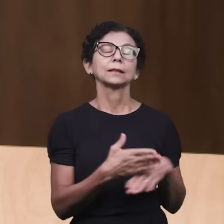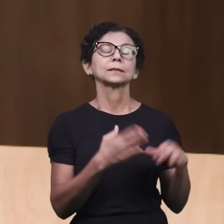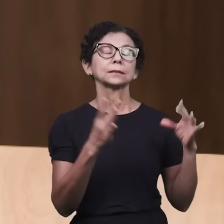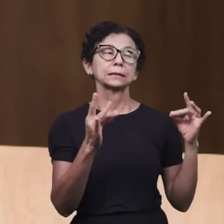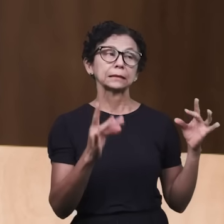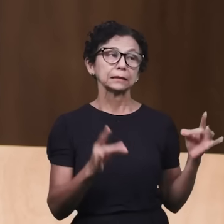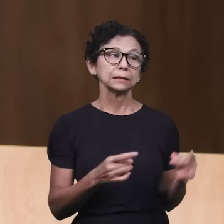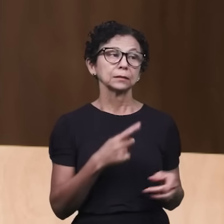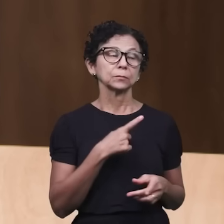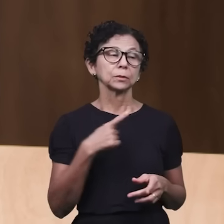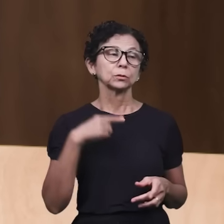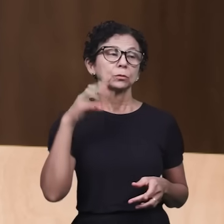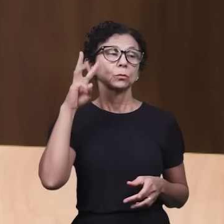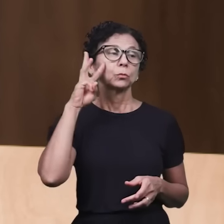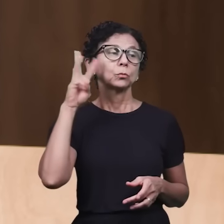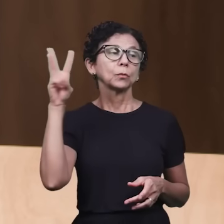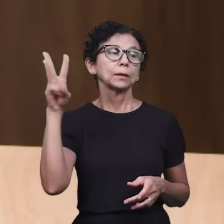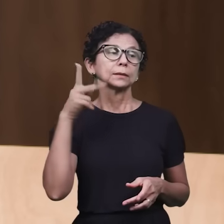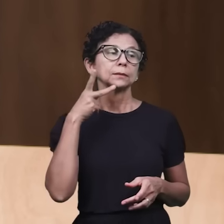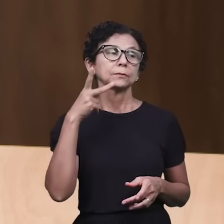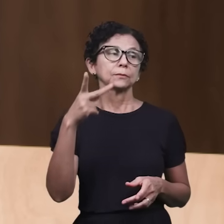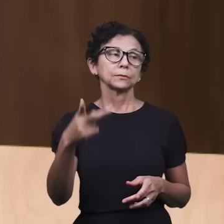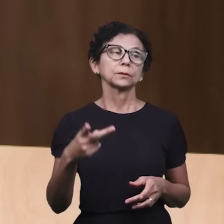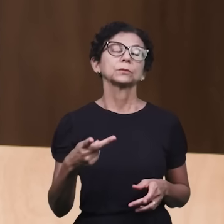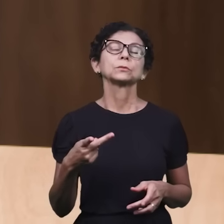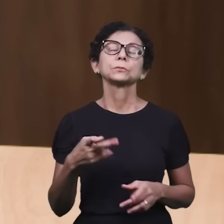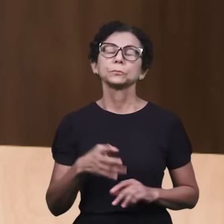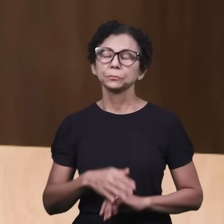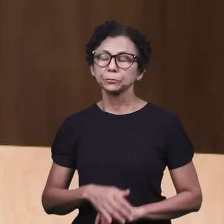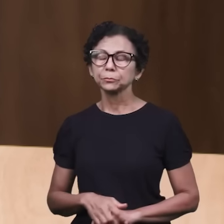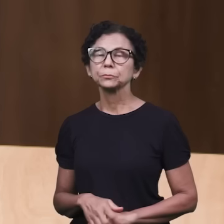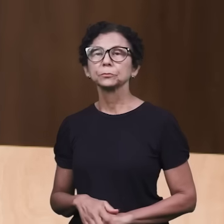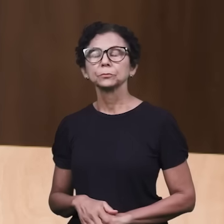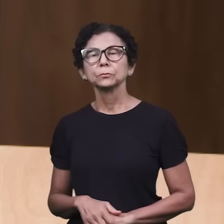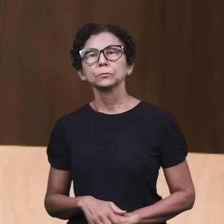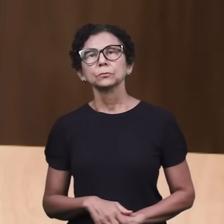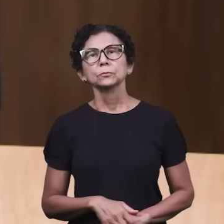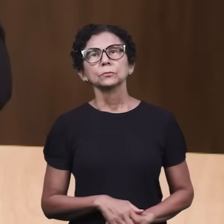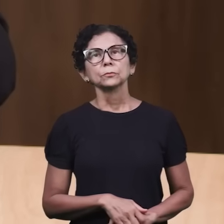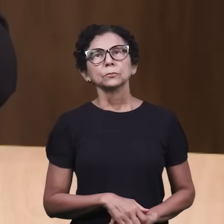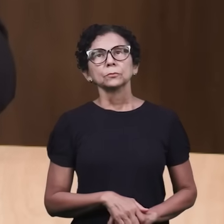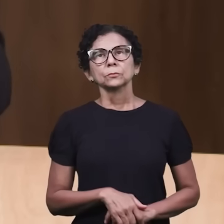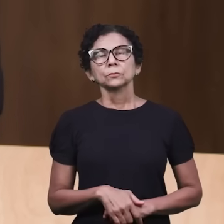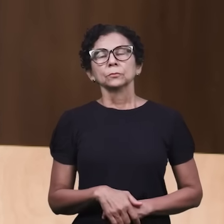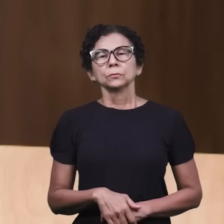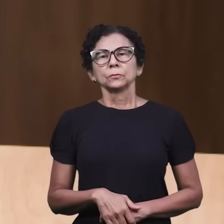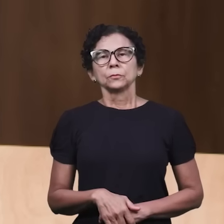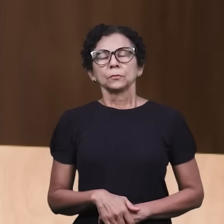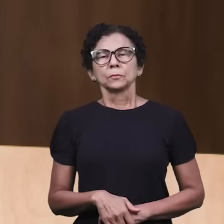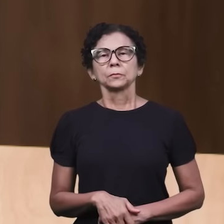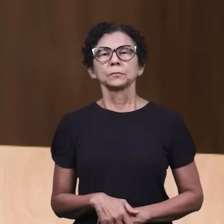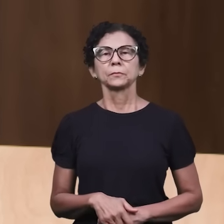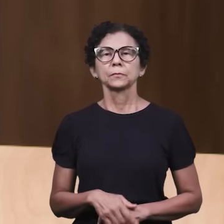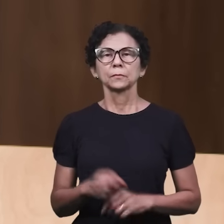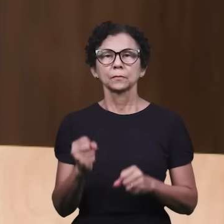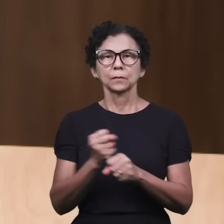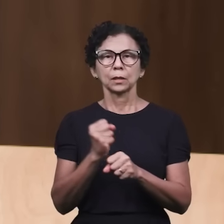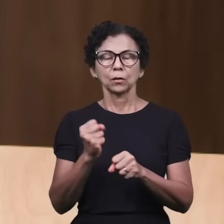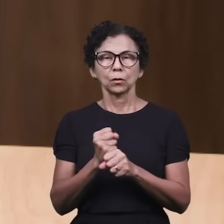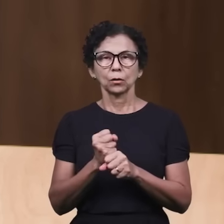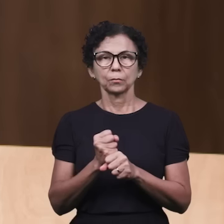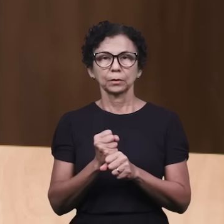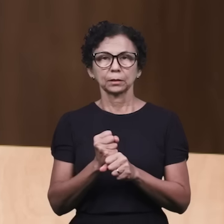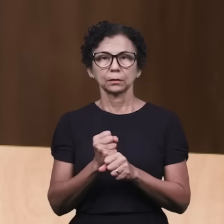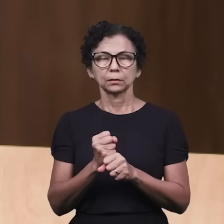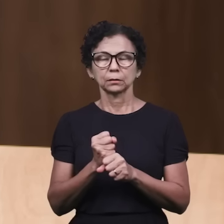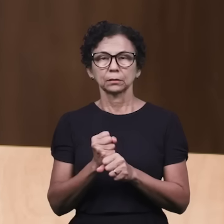Tudo na obra do Senhor, nós aprendemos isso nas mensagens que nós fazemos, no trato da doutrina, é